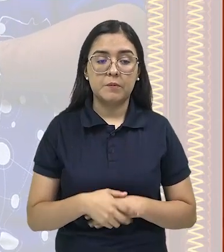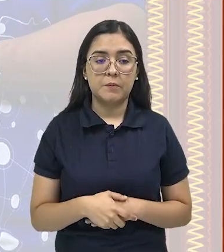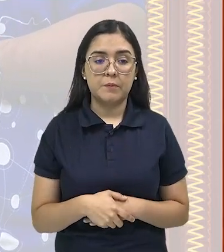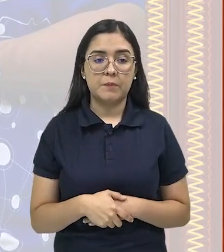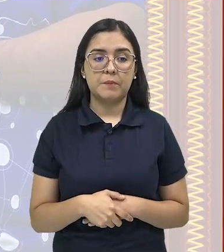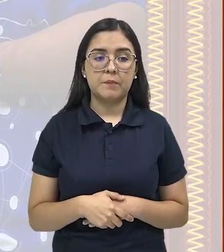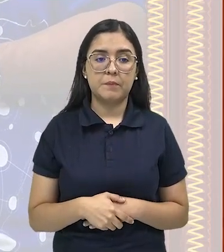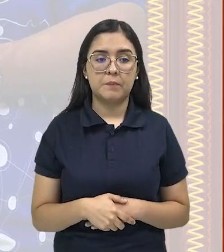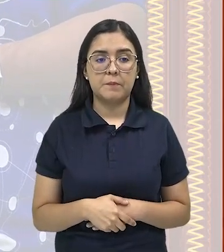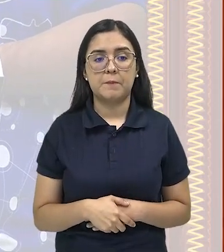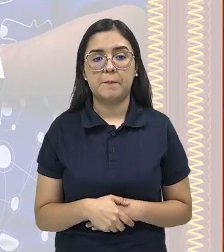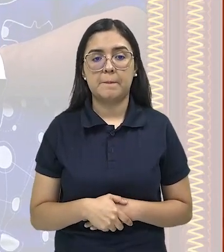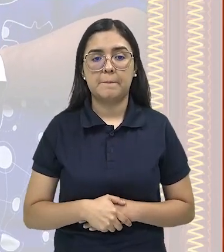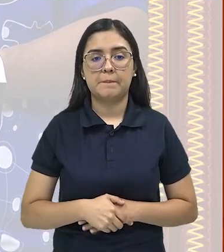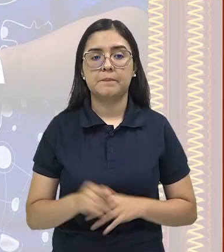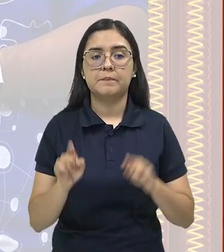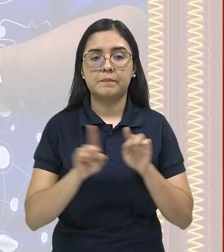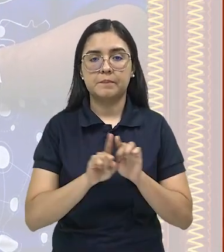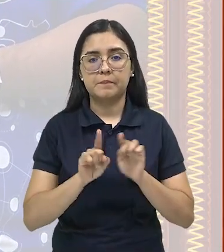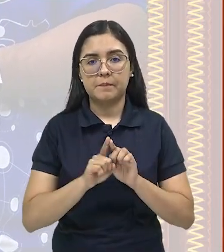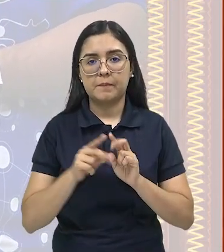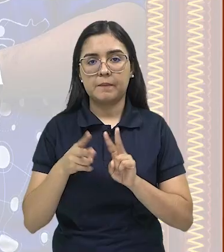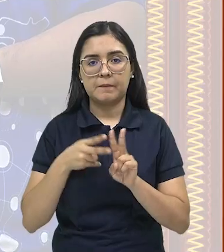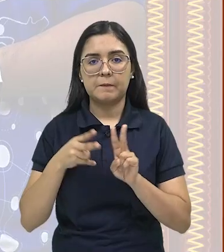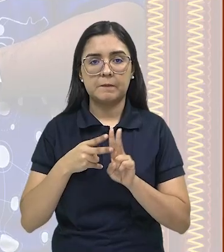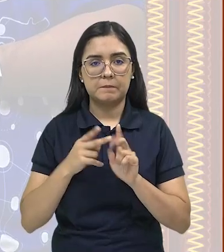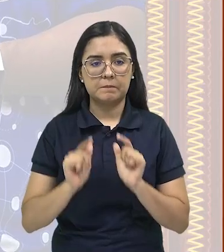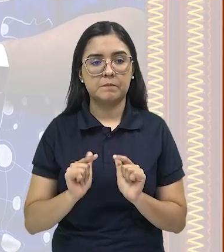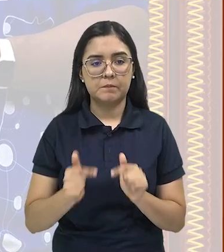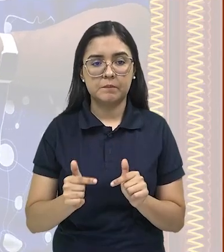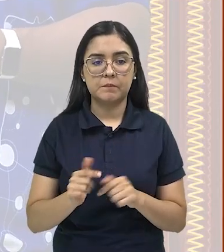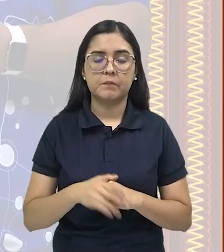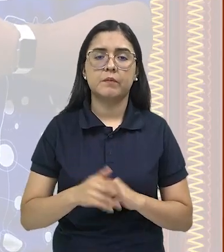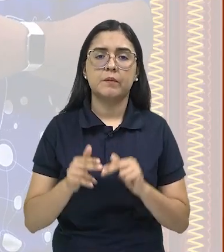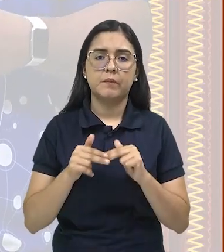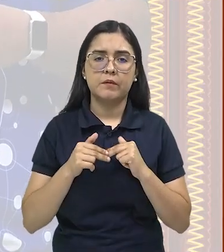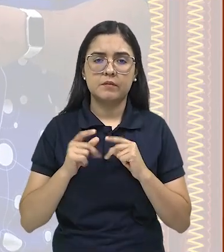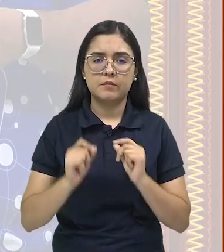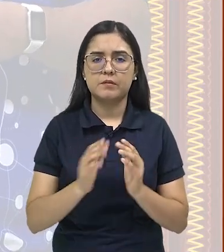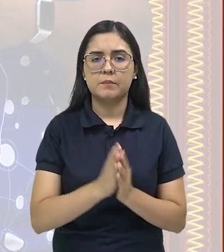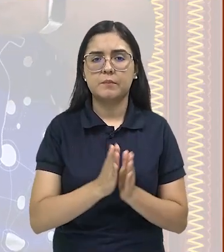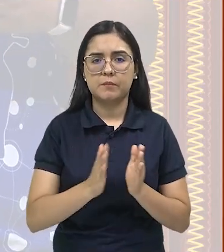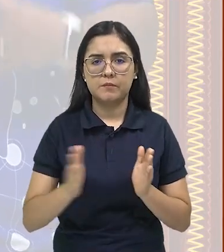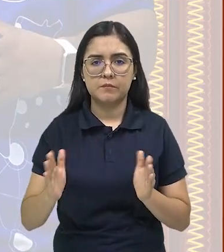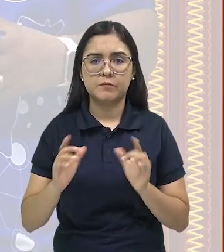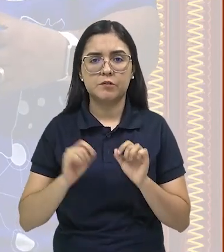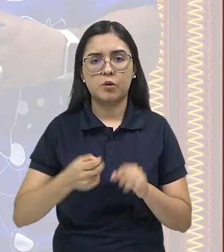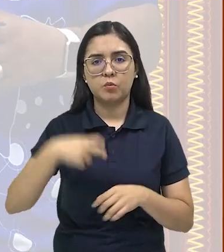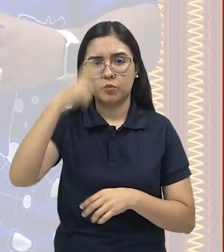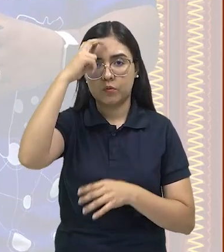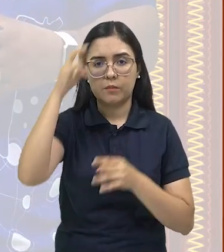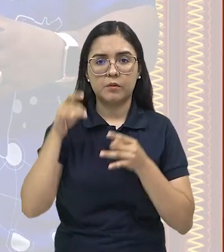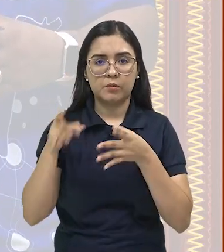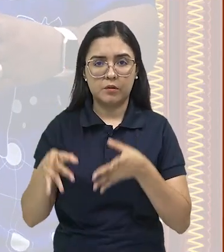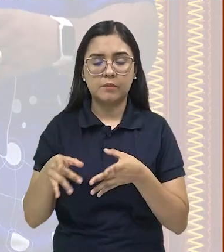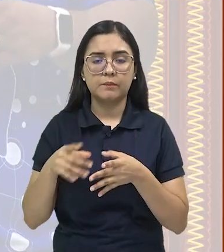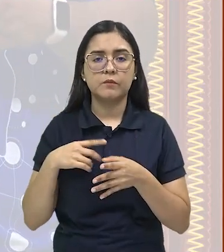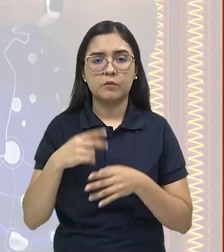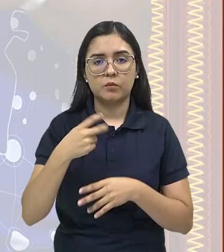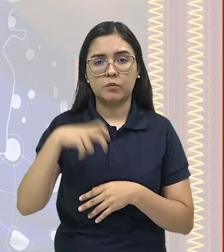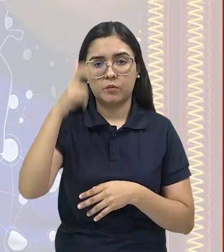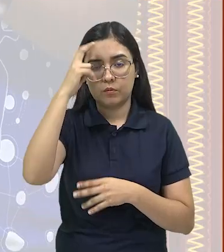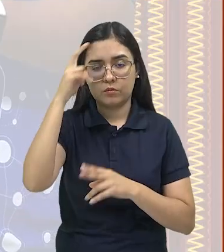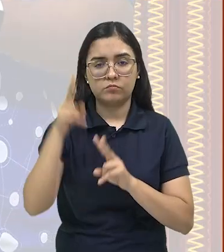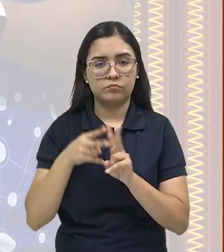nós temos mais ainda a resistência indígena. Então, por conta desse processo de desaculturação do indígena